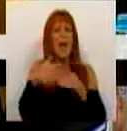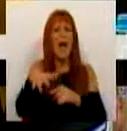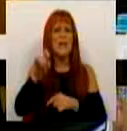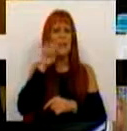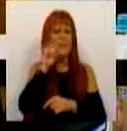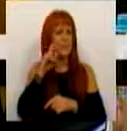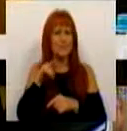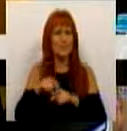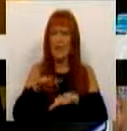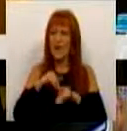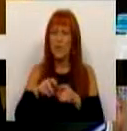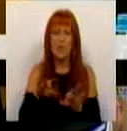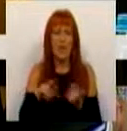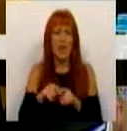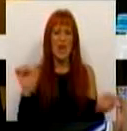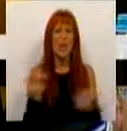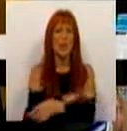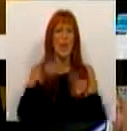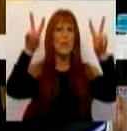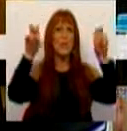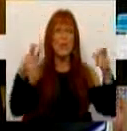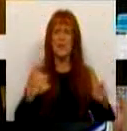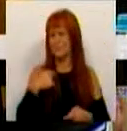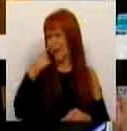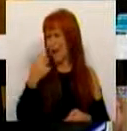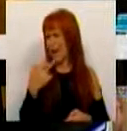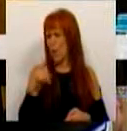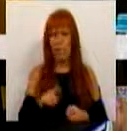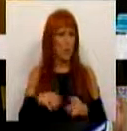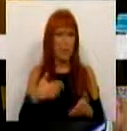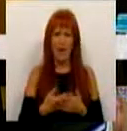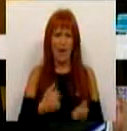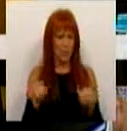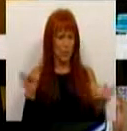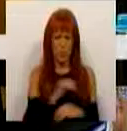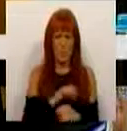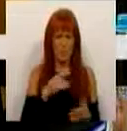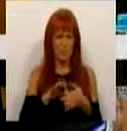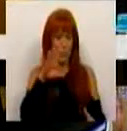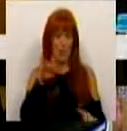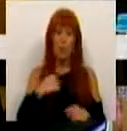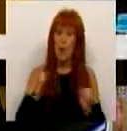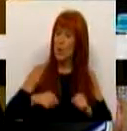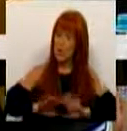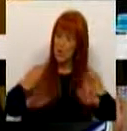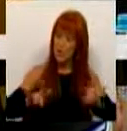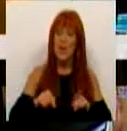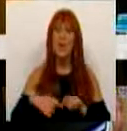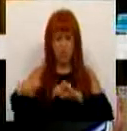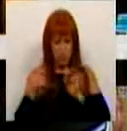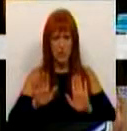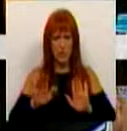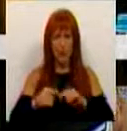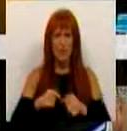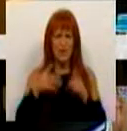áreas protegidas é fazer um título de jornal que neste caso é errado e não corresponde à notícia. Podemos discordar, iremos certamente discutir,